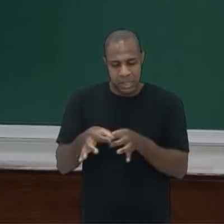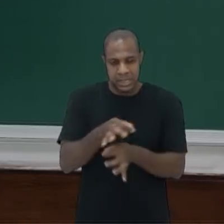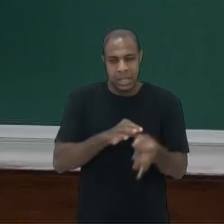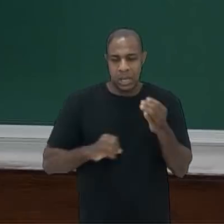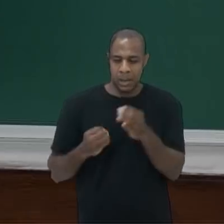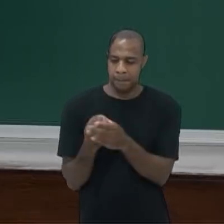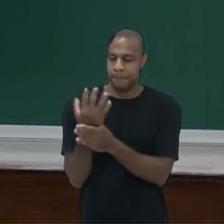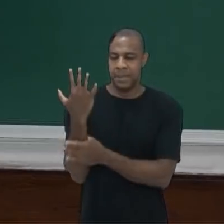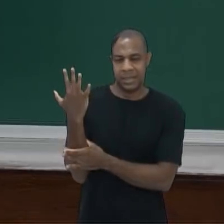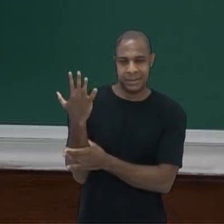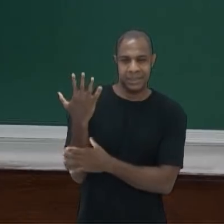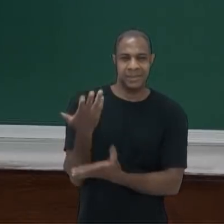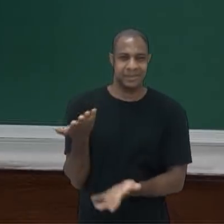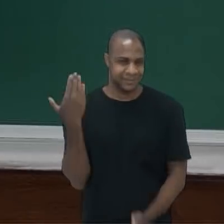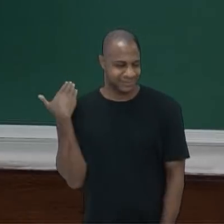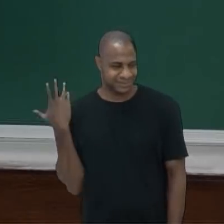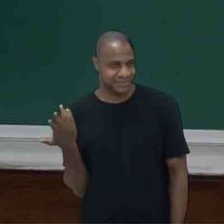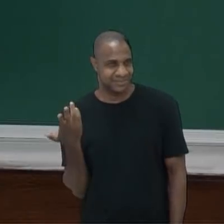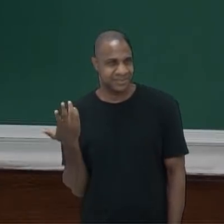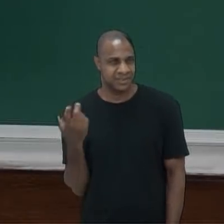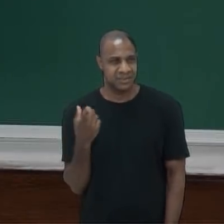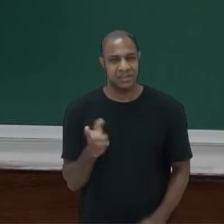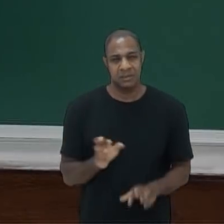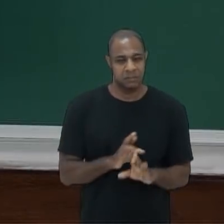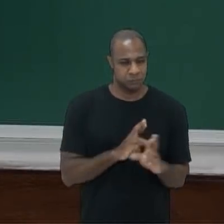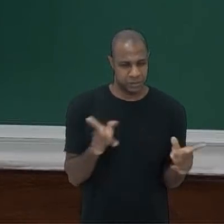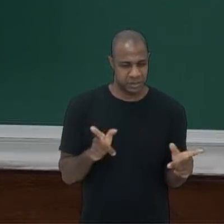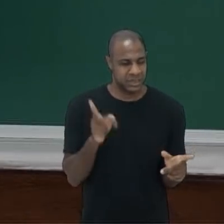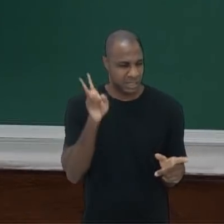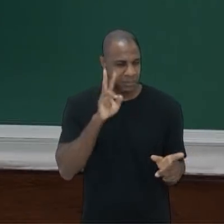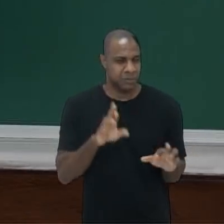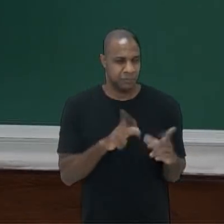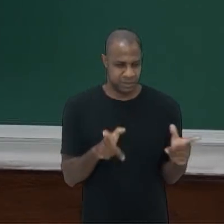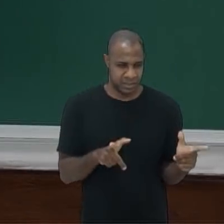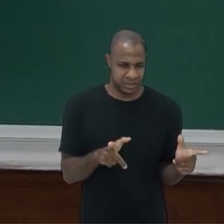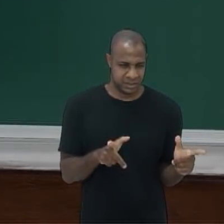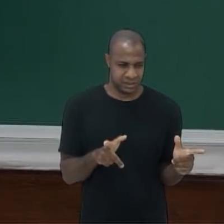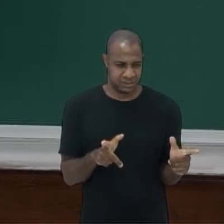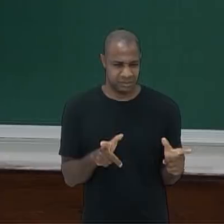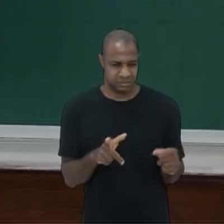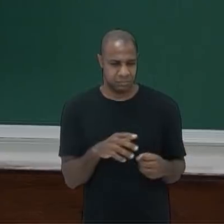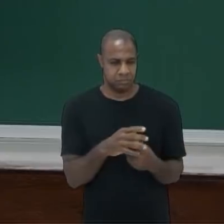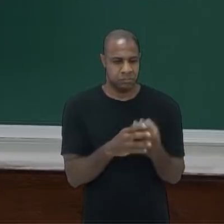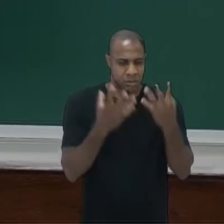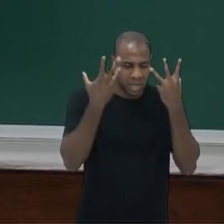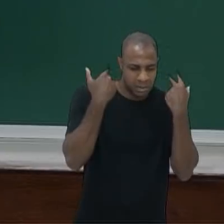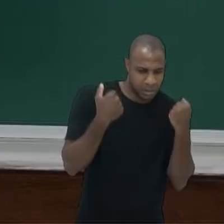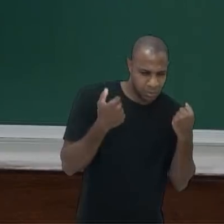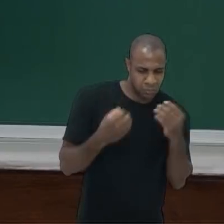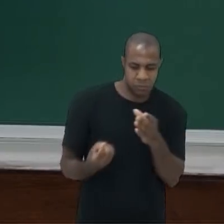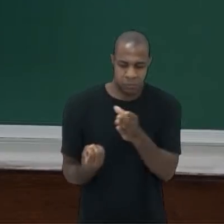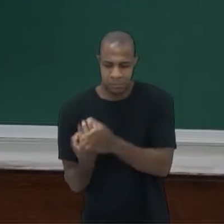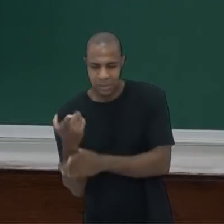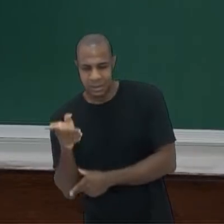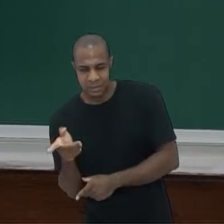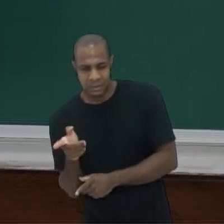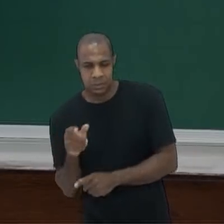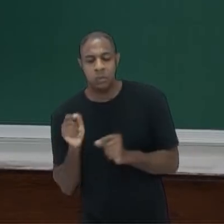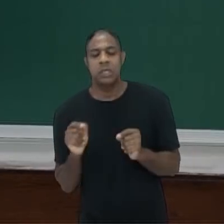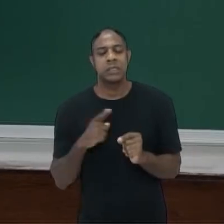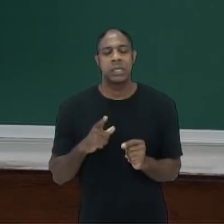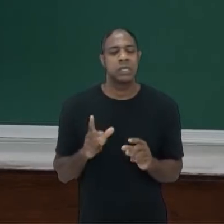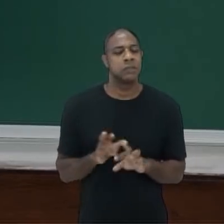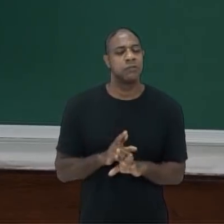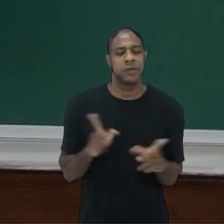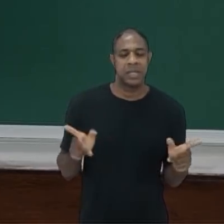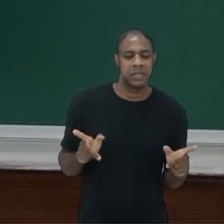Vocês lembram as diferenças de uma célula animal para uma célula vegetal? O que elas têm em comum? O que elas têm